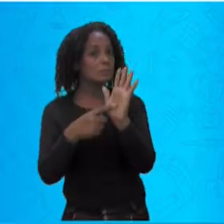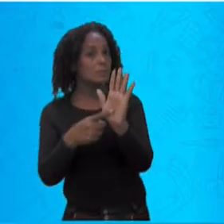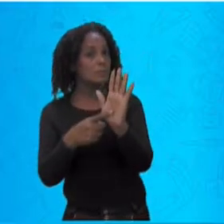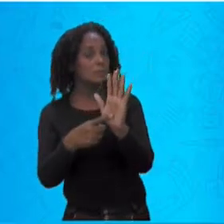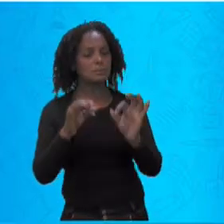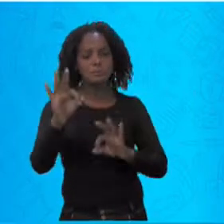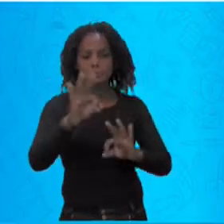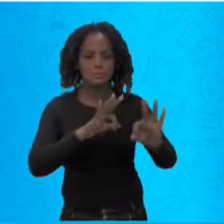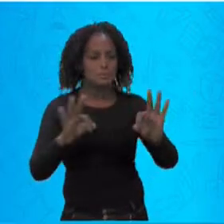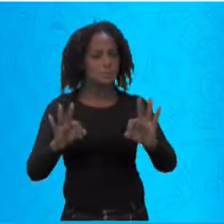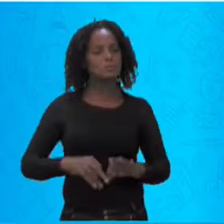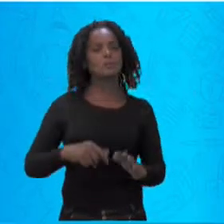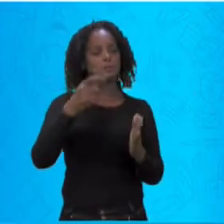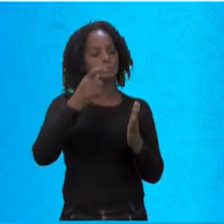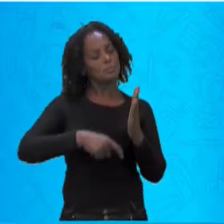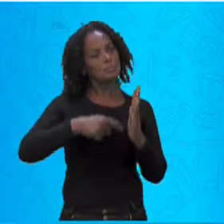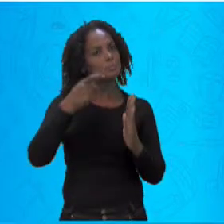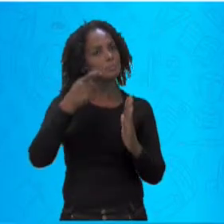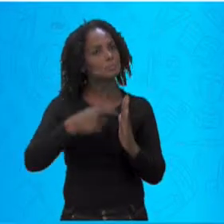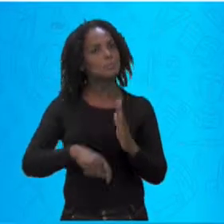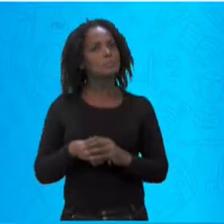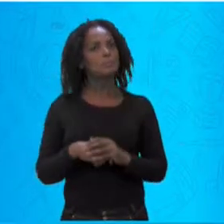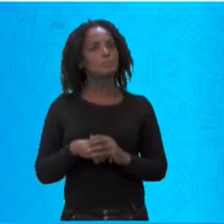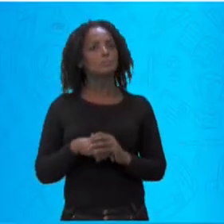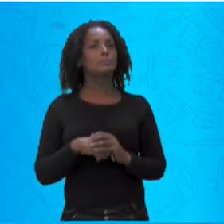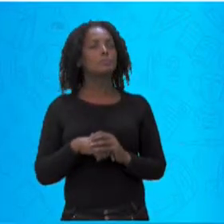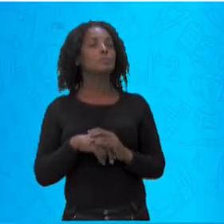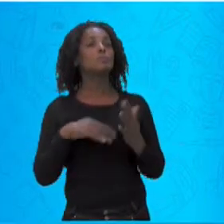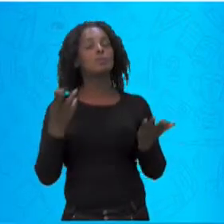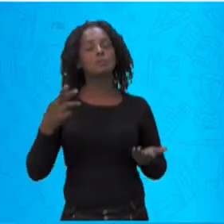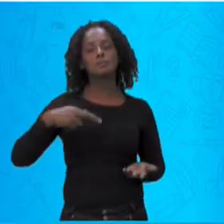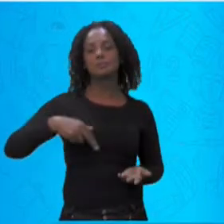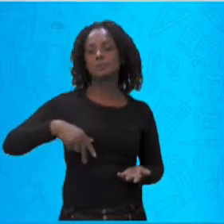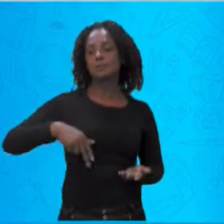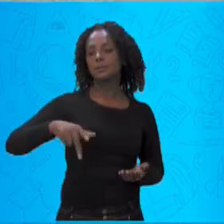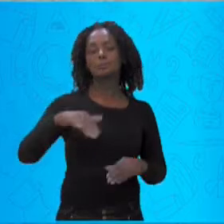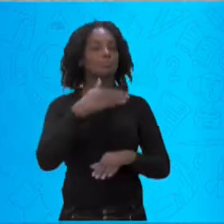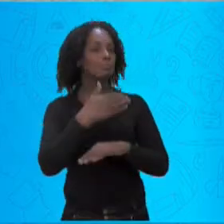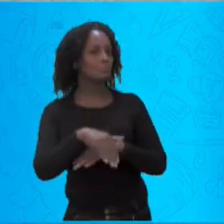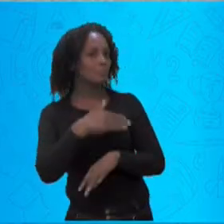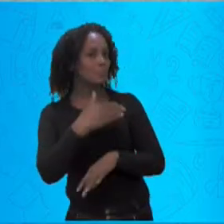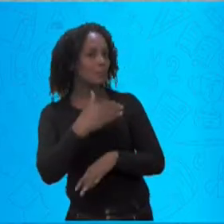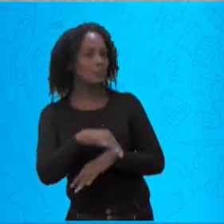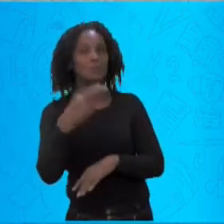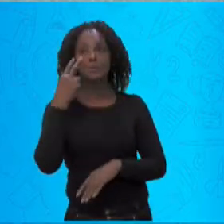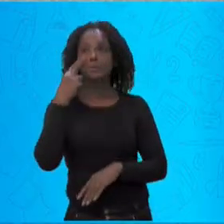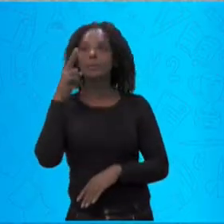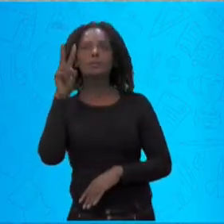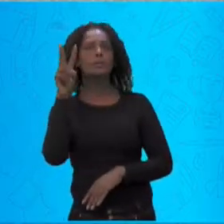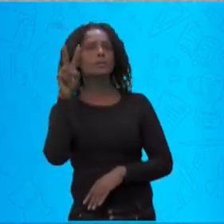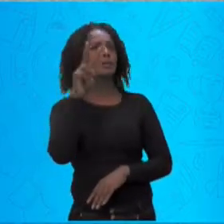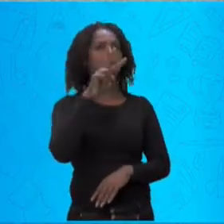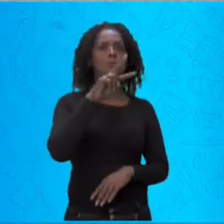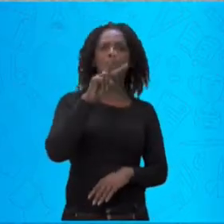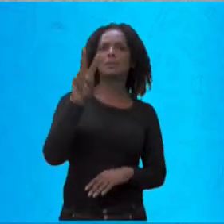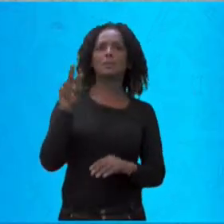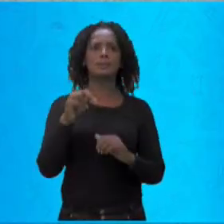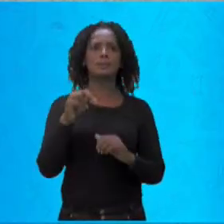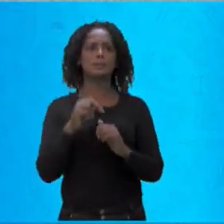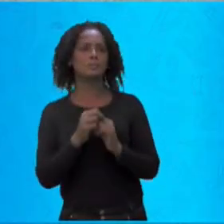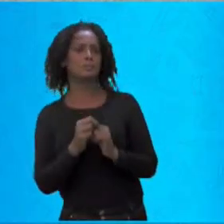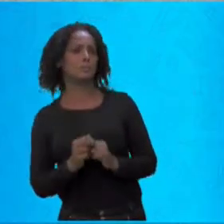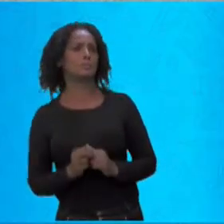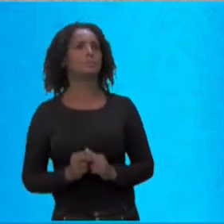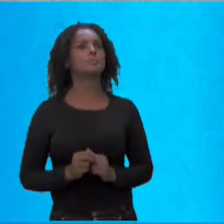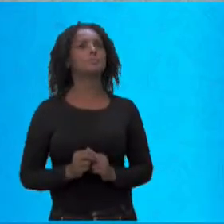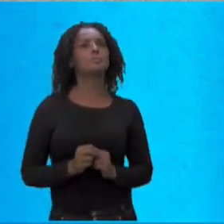e organizando o texto. Quando estamos andando nas ruas, nós não olhamos para as placas de